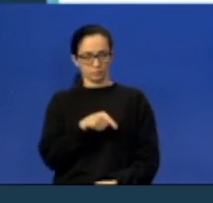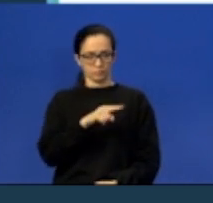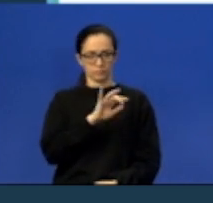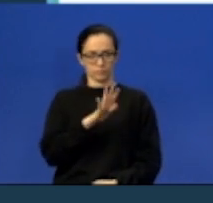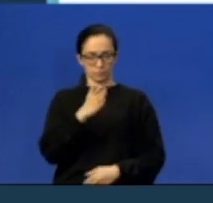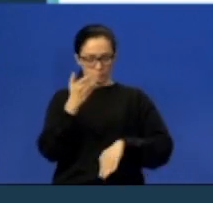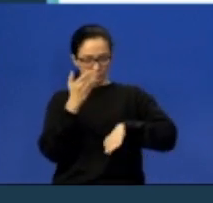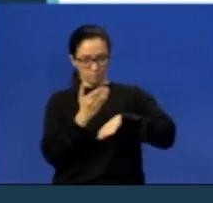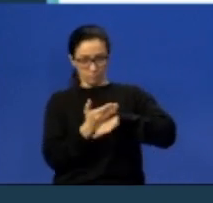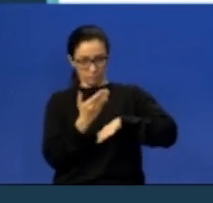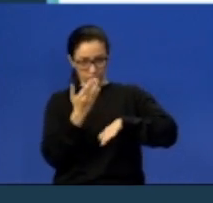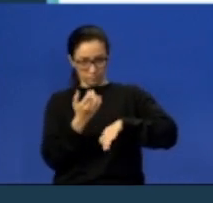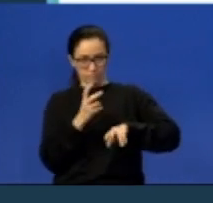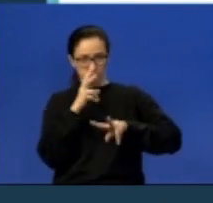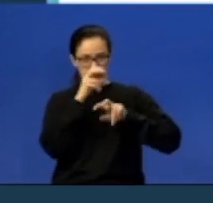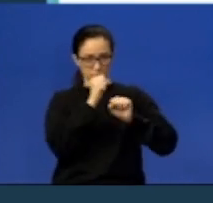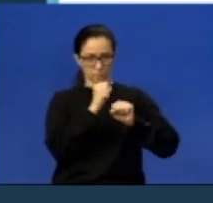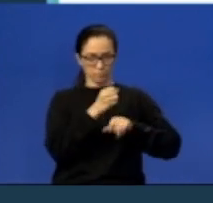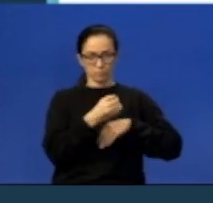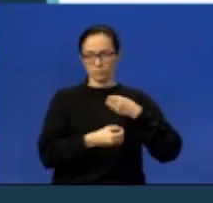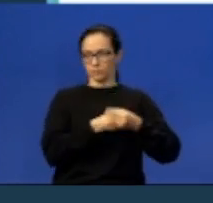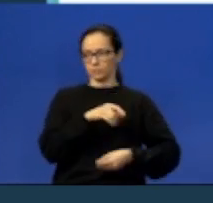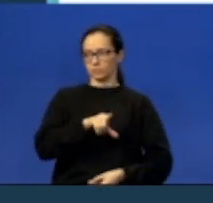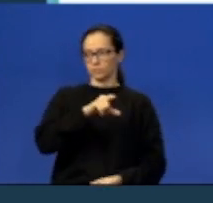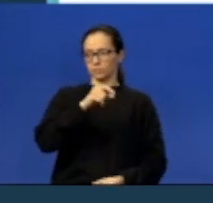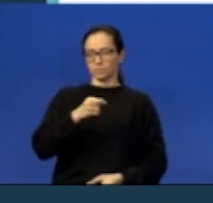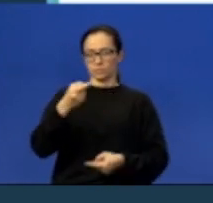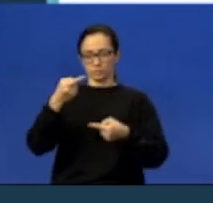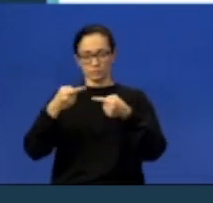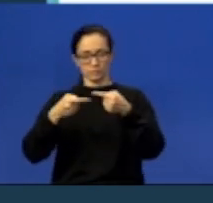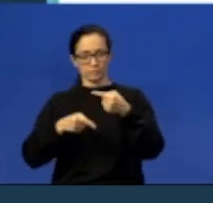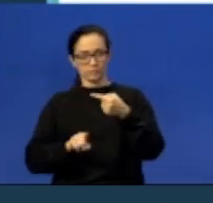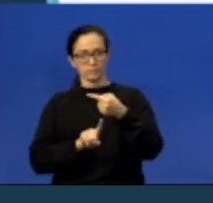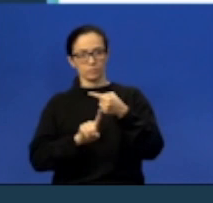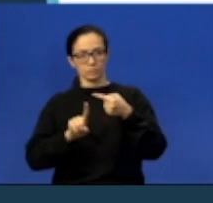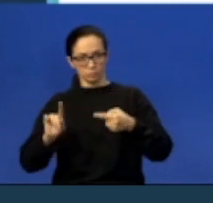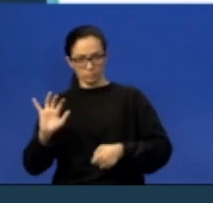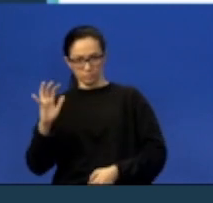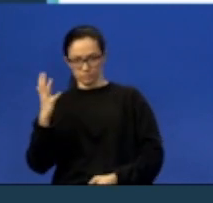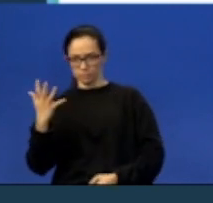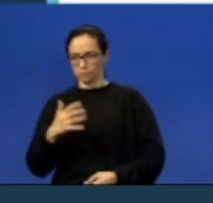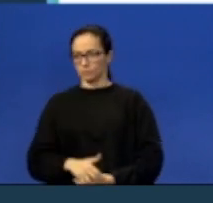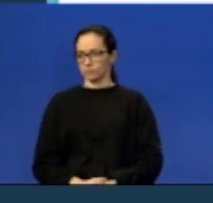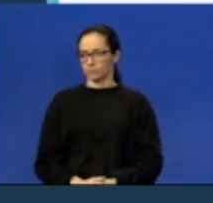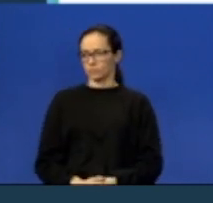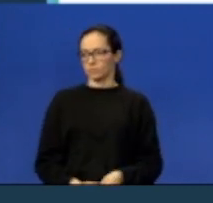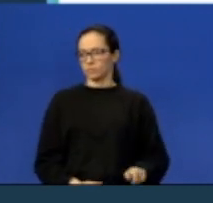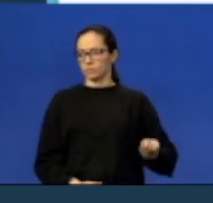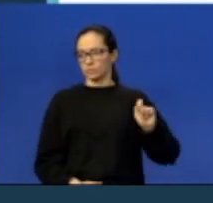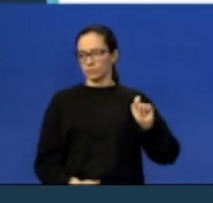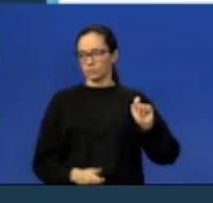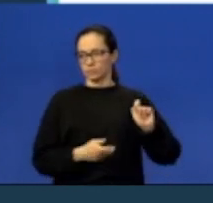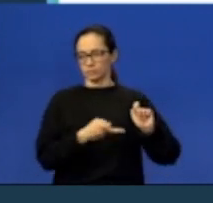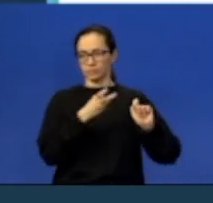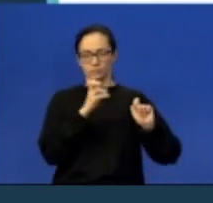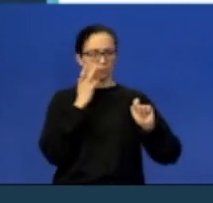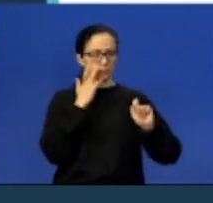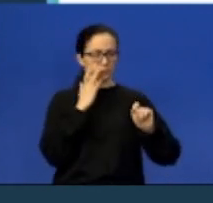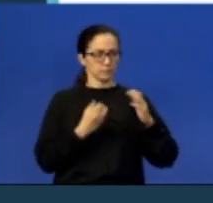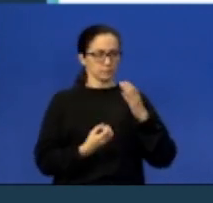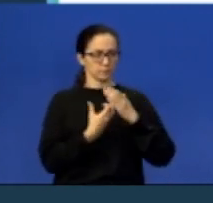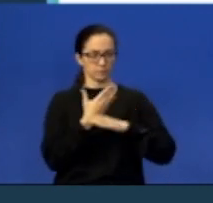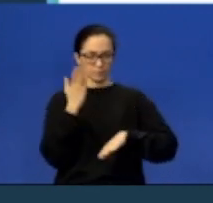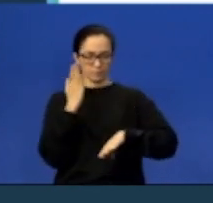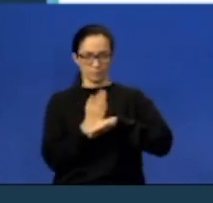carga, analise as alternativas abaixo e julgue a alternativa incorreta. Lesões ósseas do tipo traumática são provocadas por uma